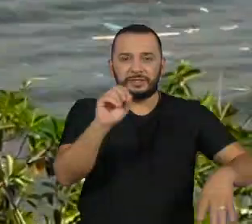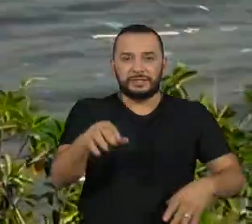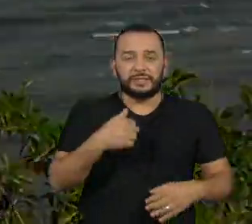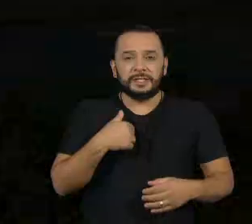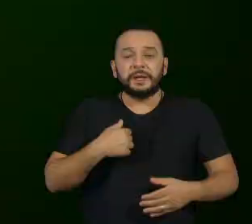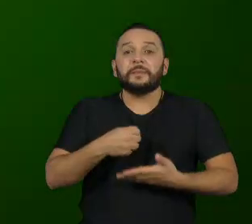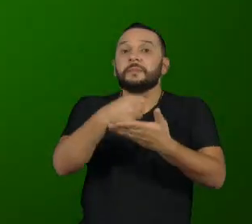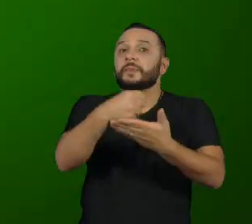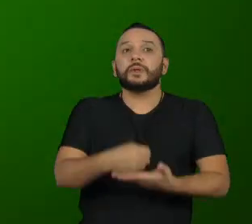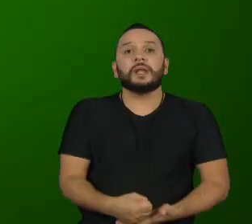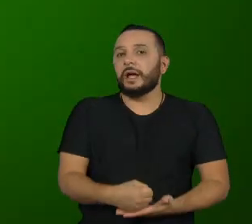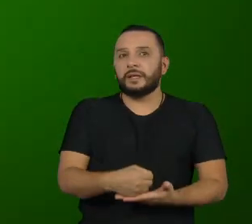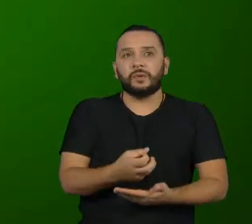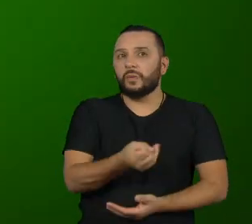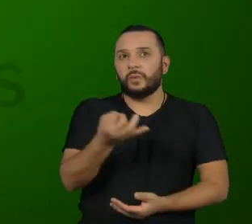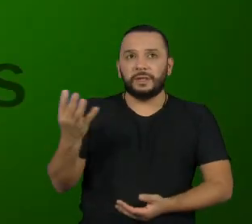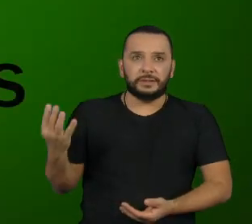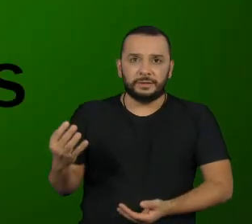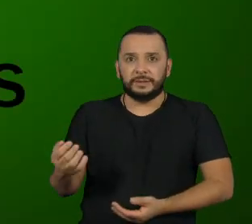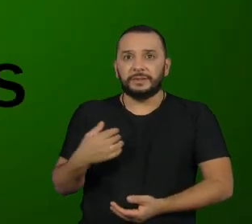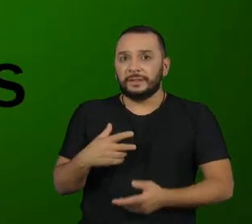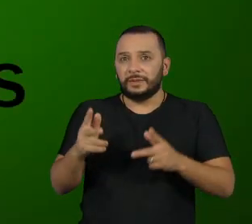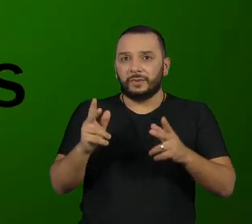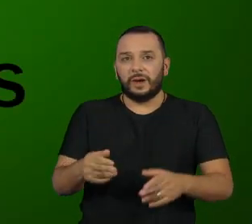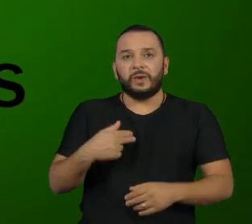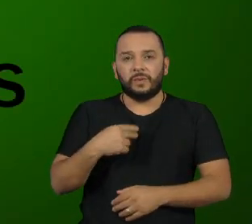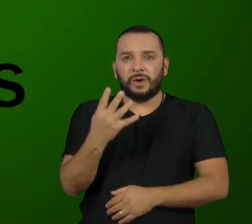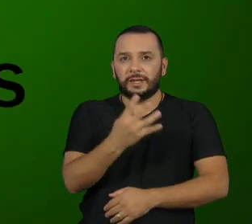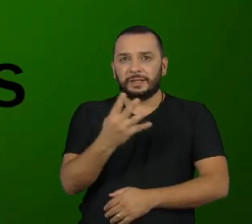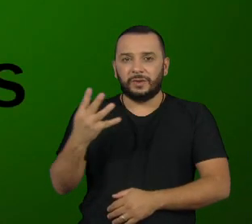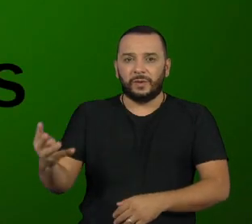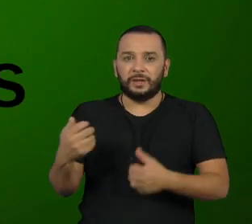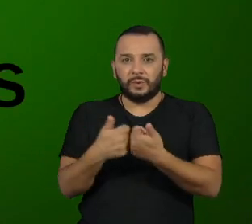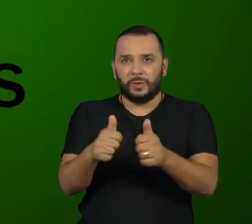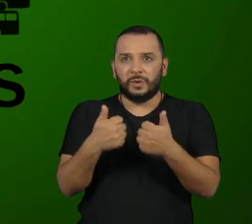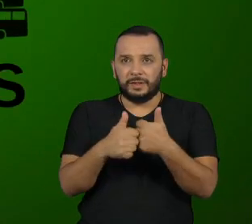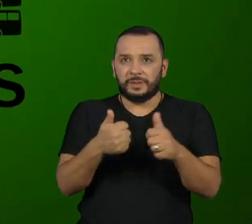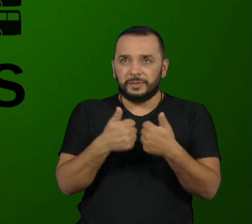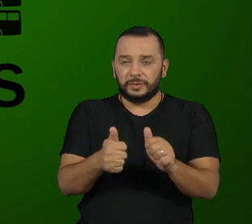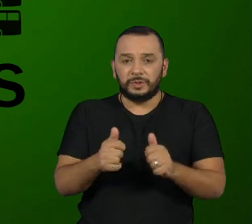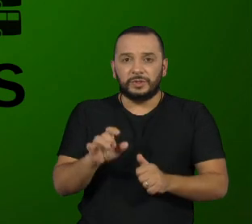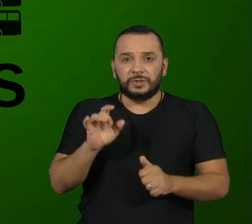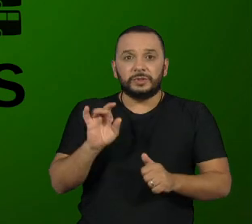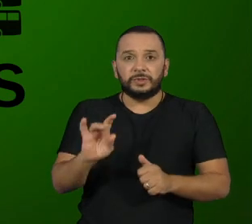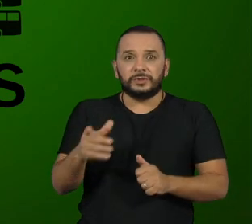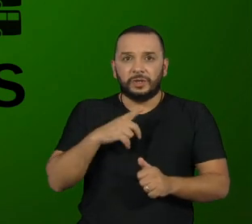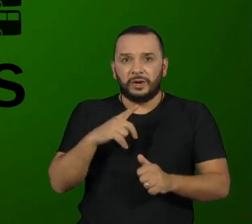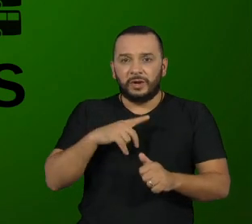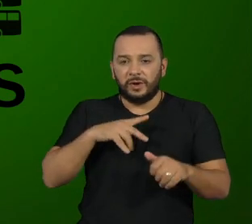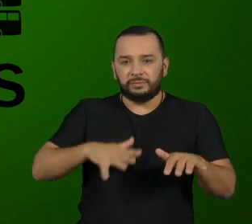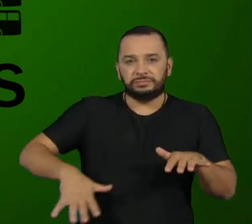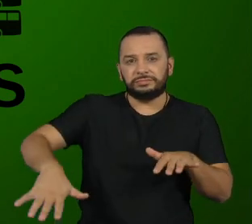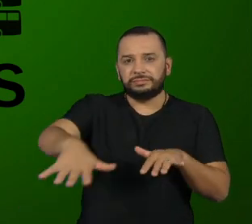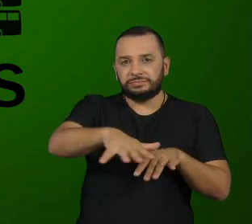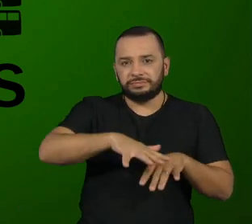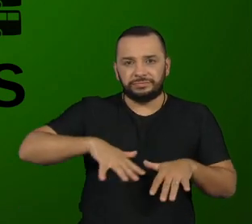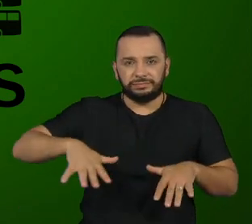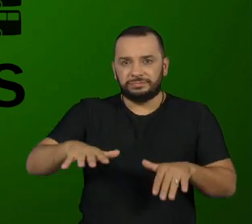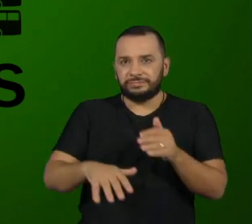o mesmo que 44 ônibus, considerada só a estrutura, sem